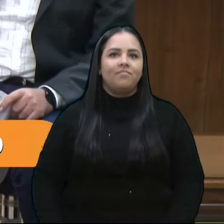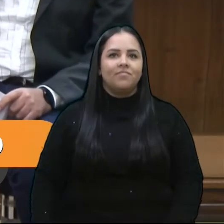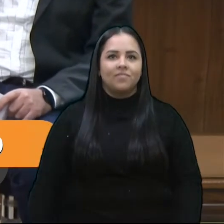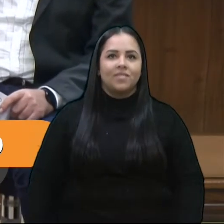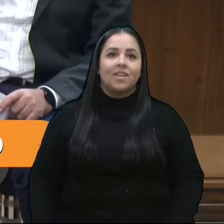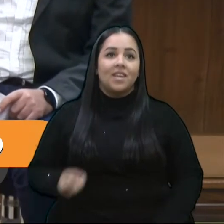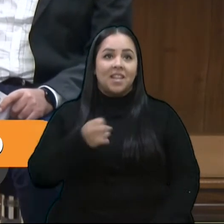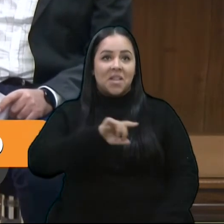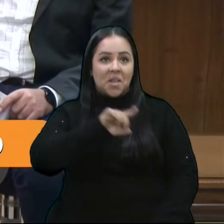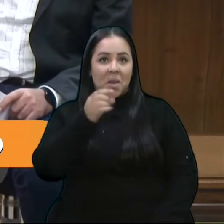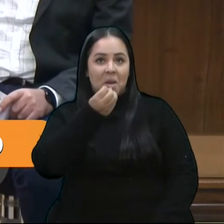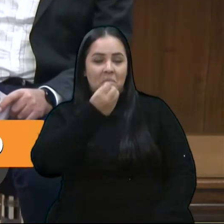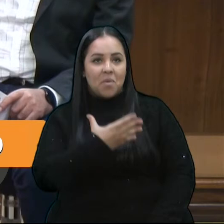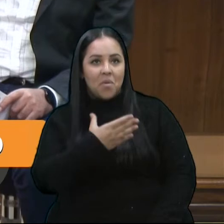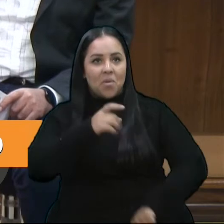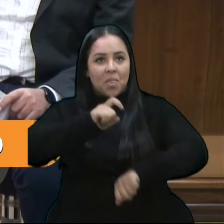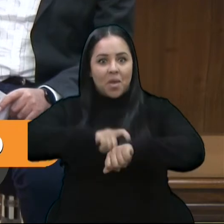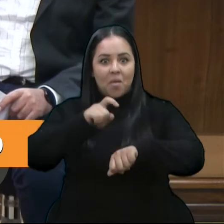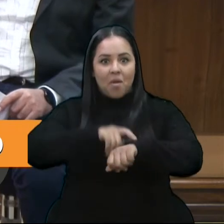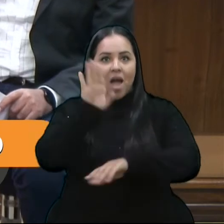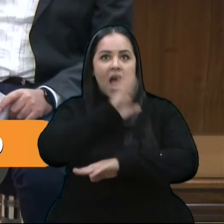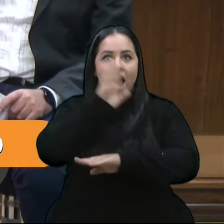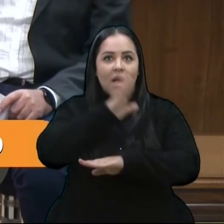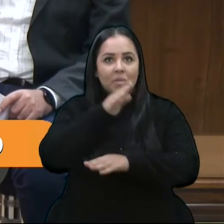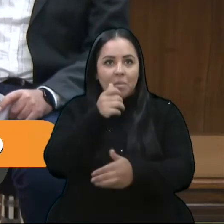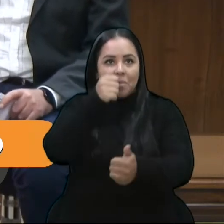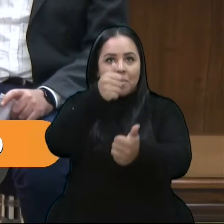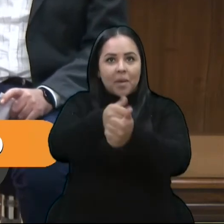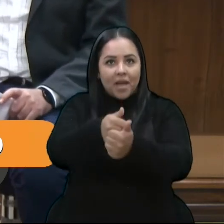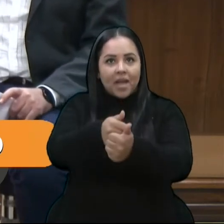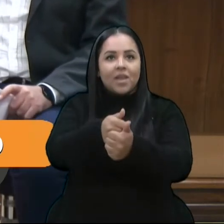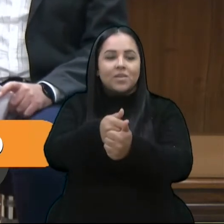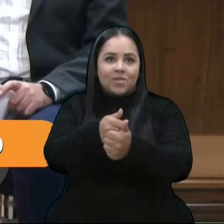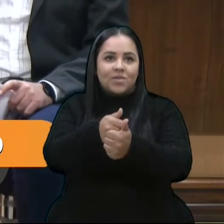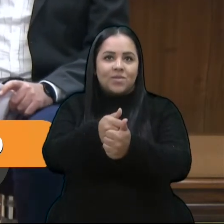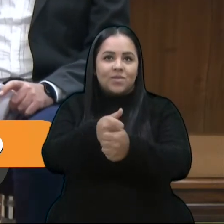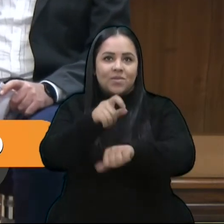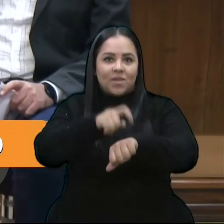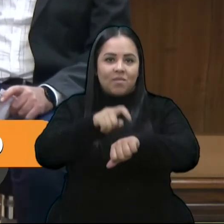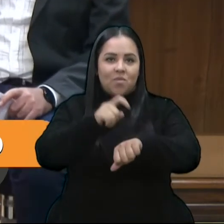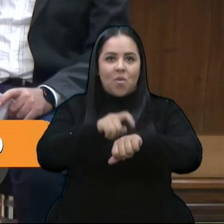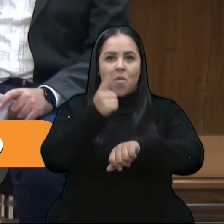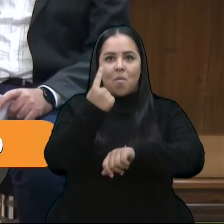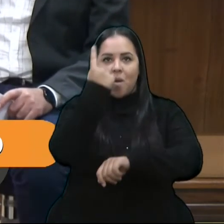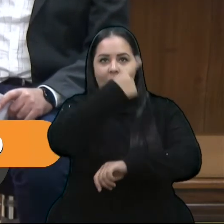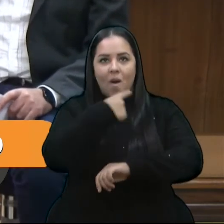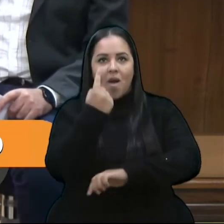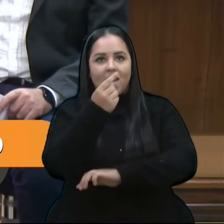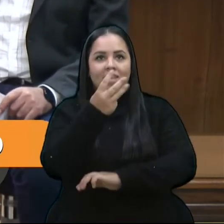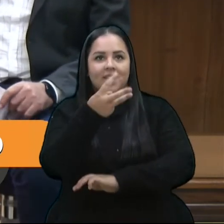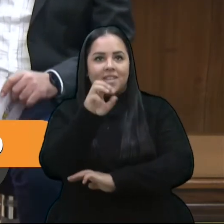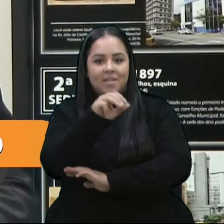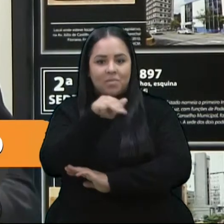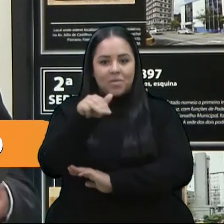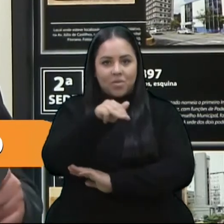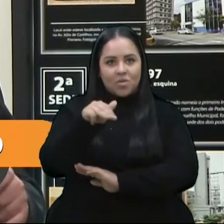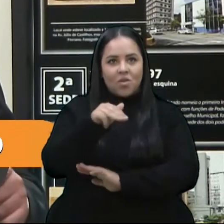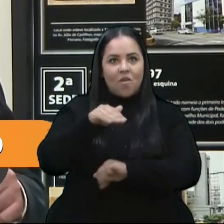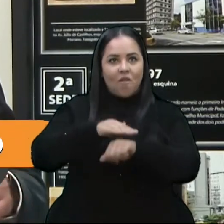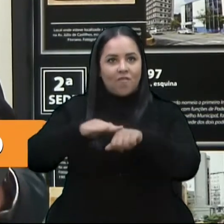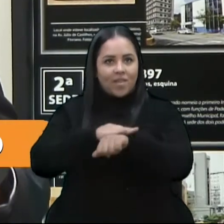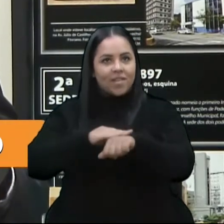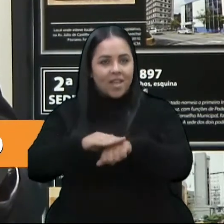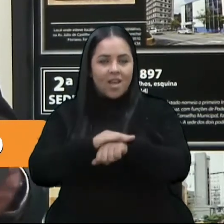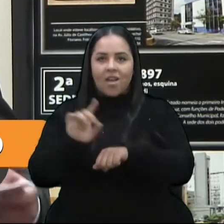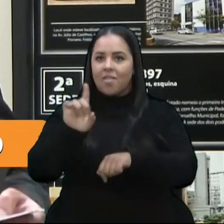o tempo voa e nós já estamos aí nos aproximando de quase 1h30 de bate-papo. Sem mais delongas,